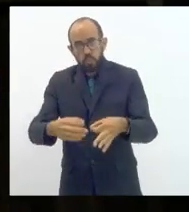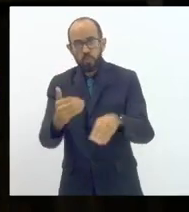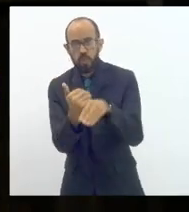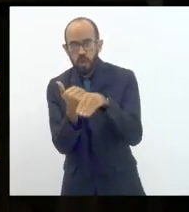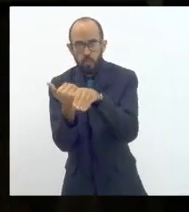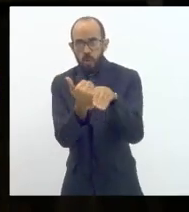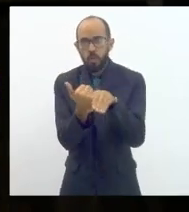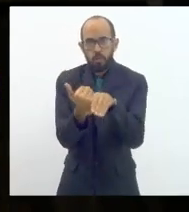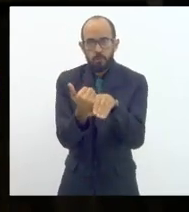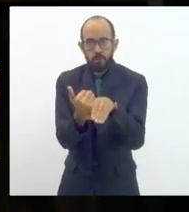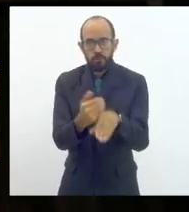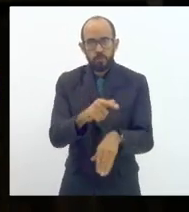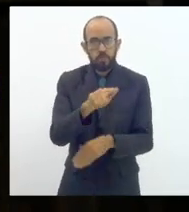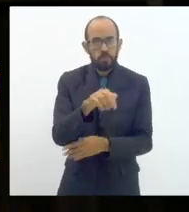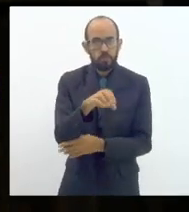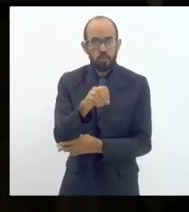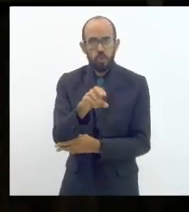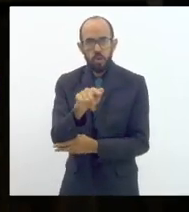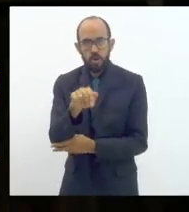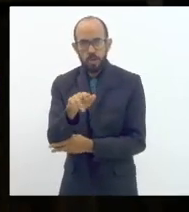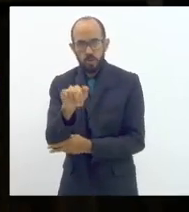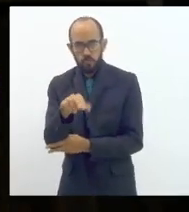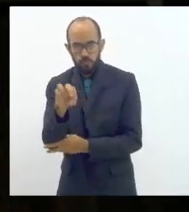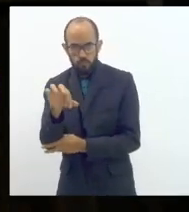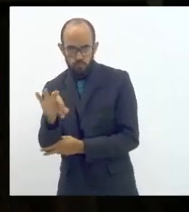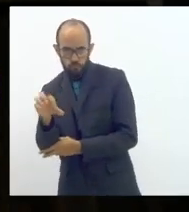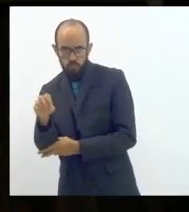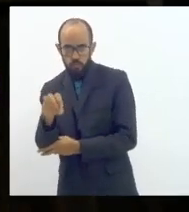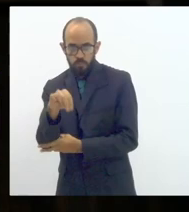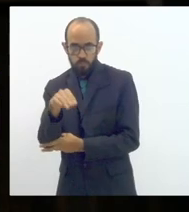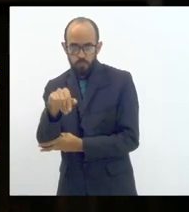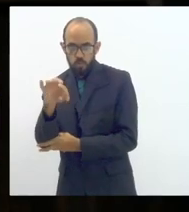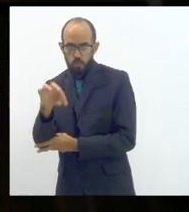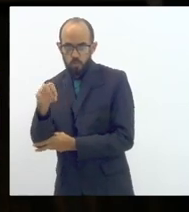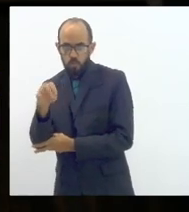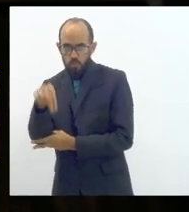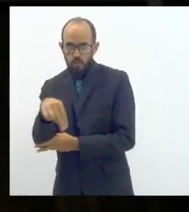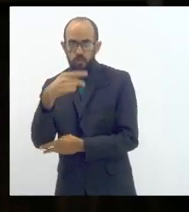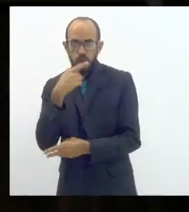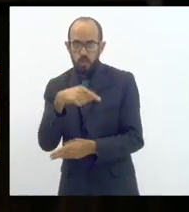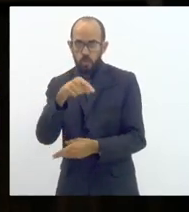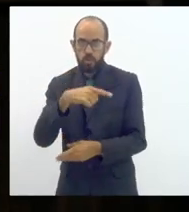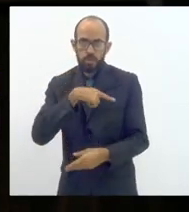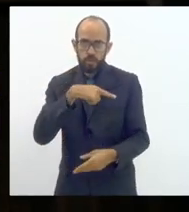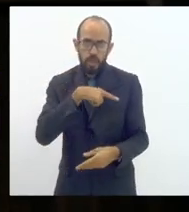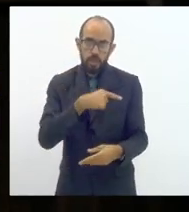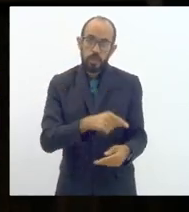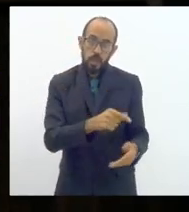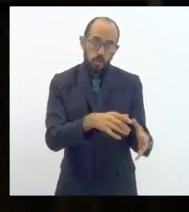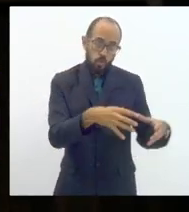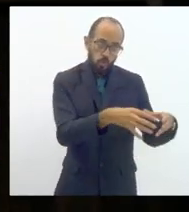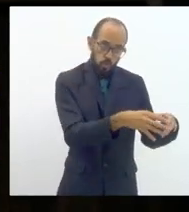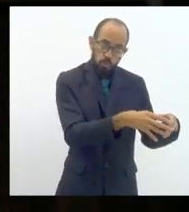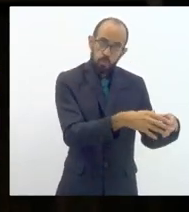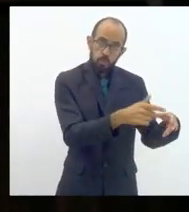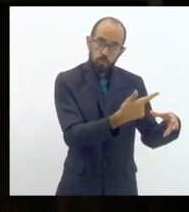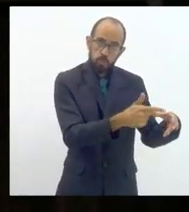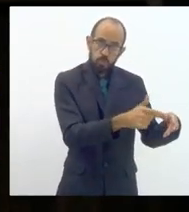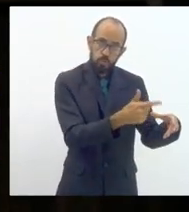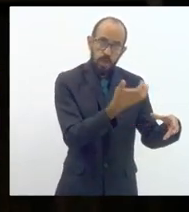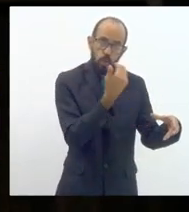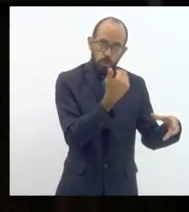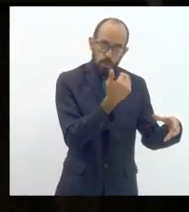o geógrafo Milton Santos diz que há apenas duas classes sociais: os que não comem e os que não dormem com